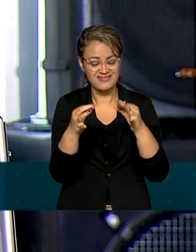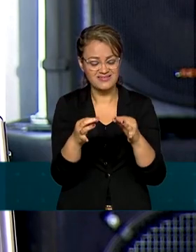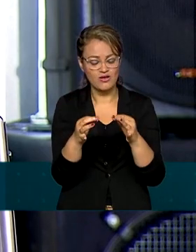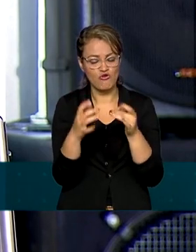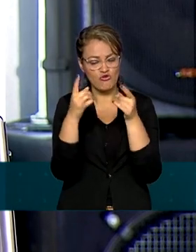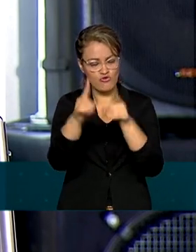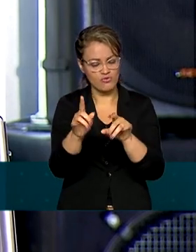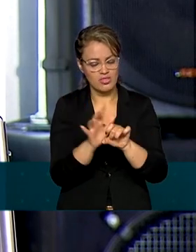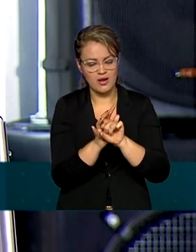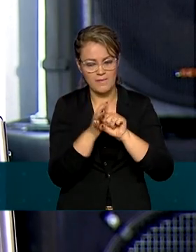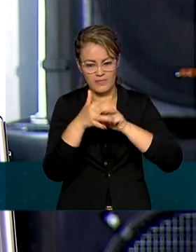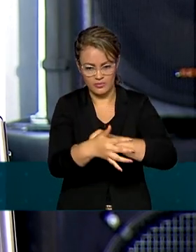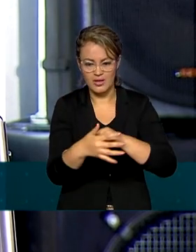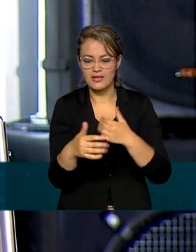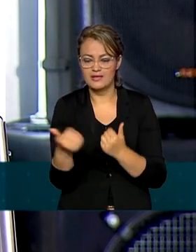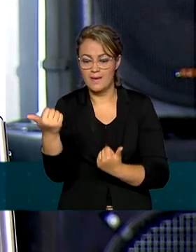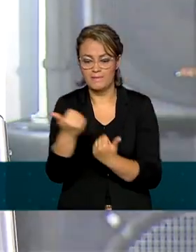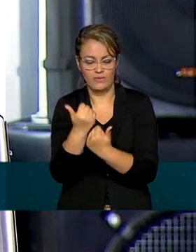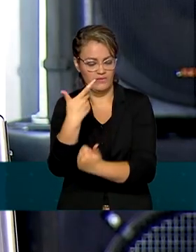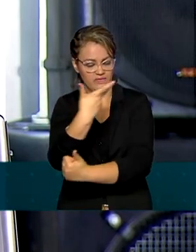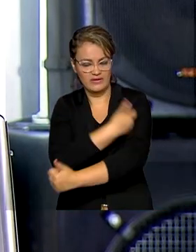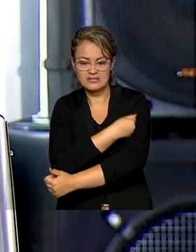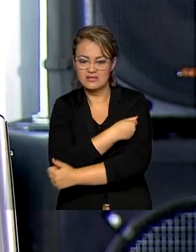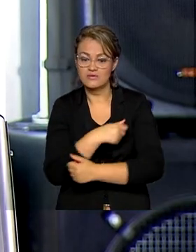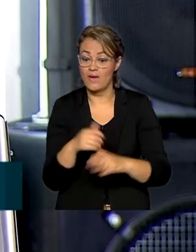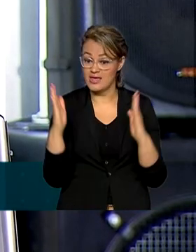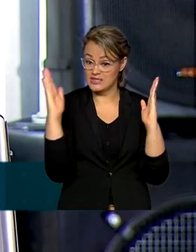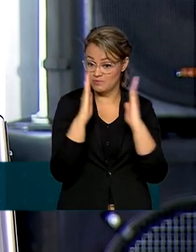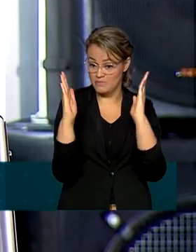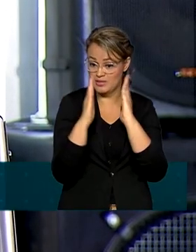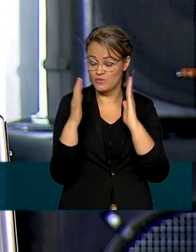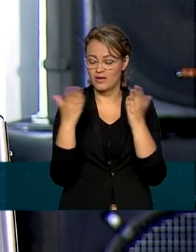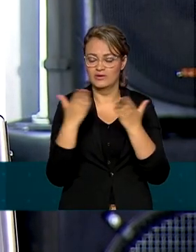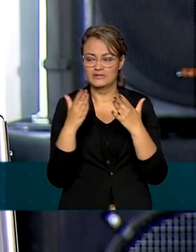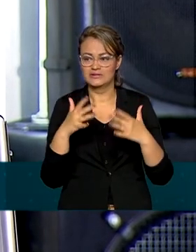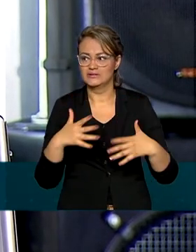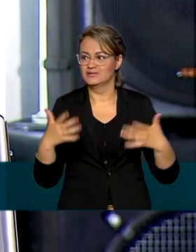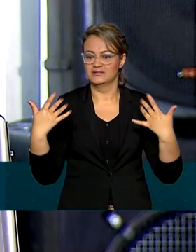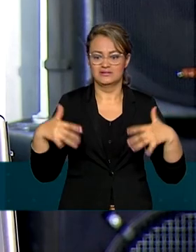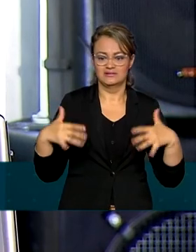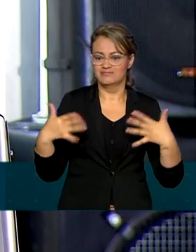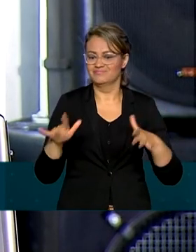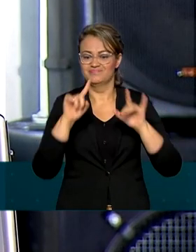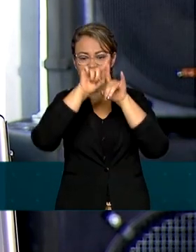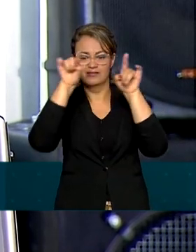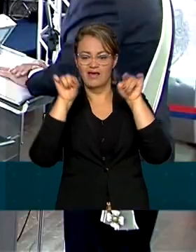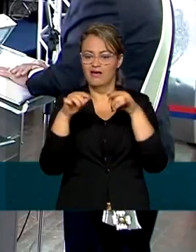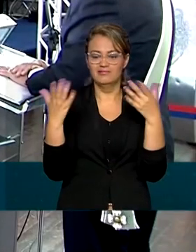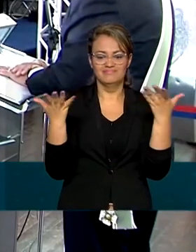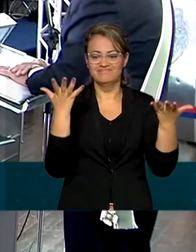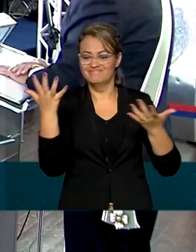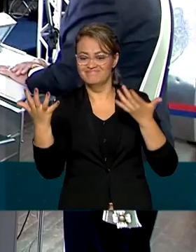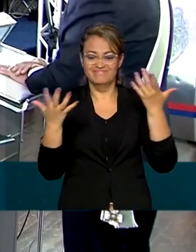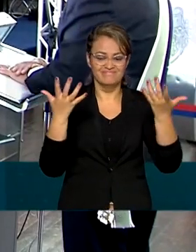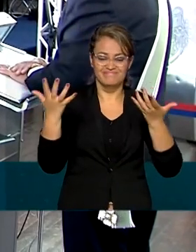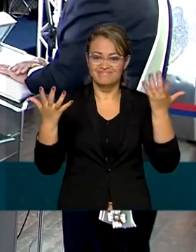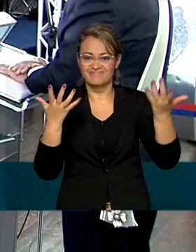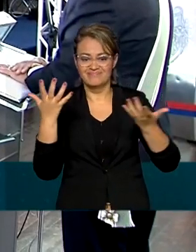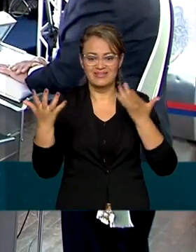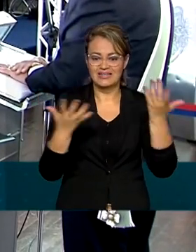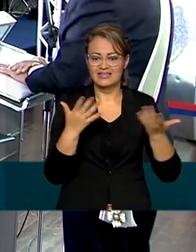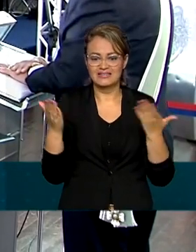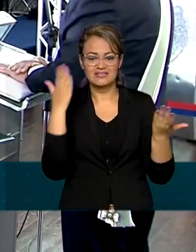combate à pandemia e no apoio à vacinação. Neste período de intensa comoção e incertezas, que colocam